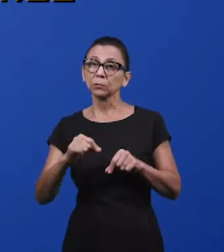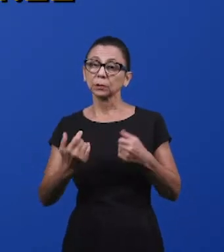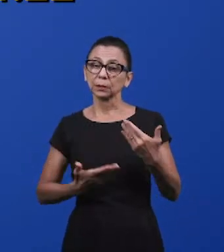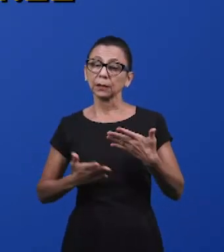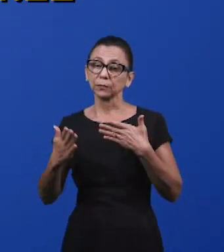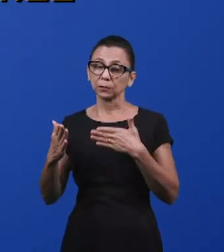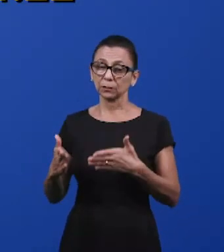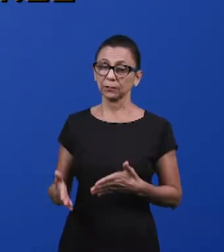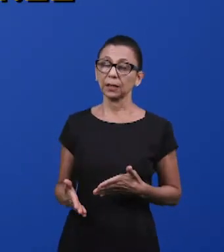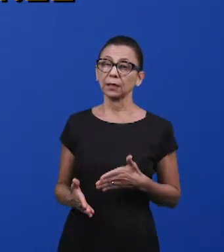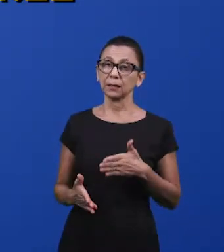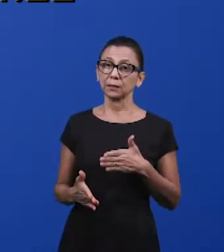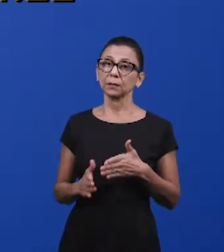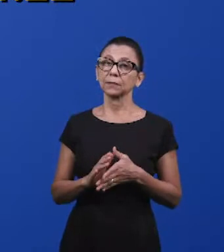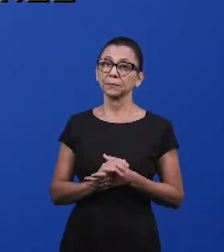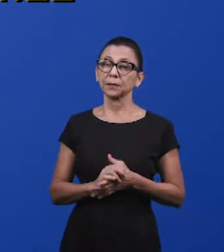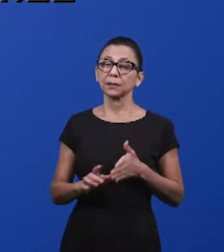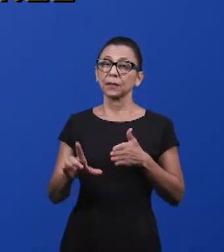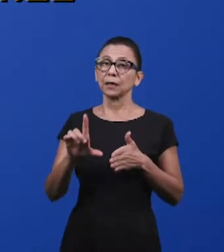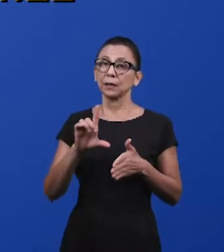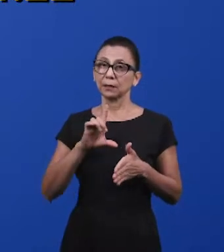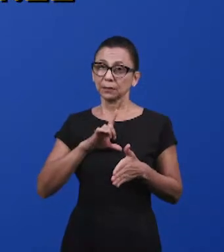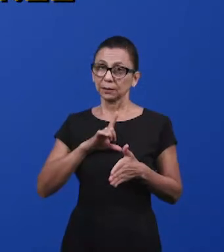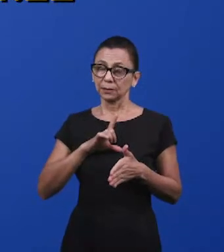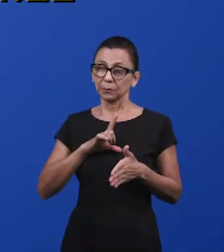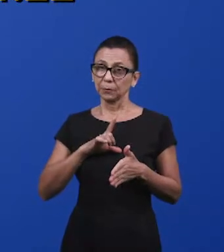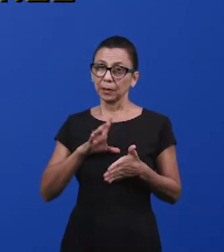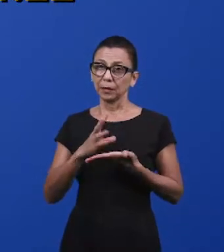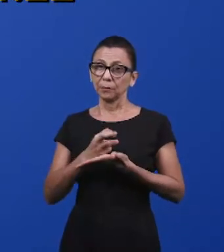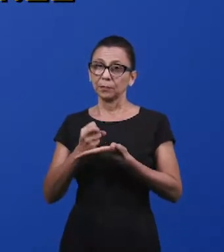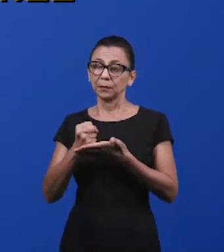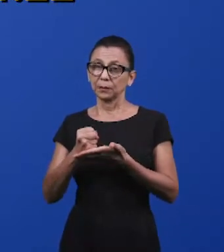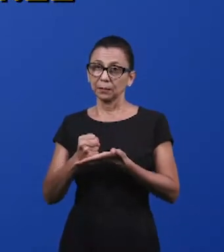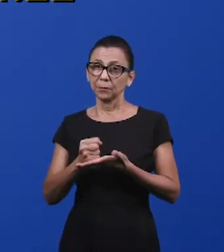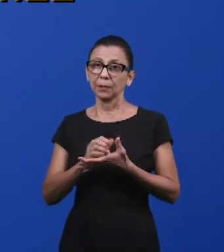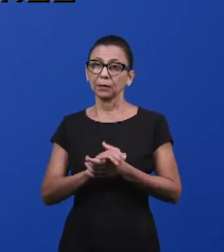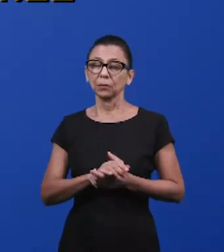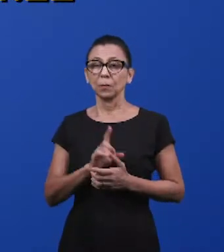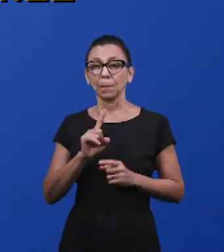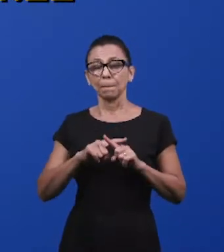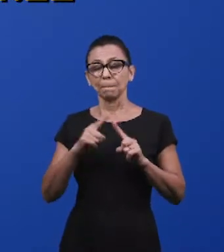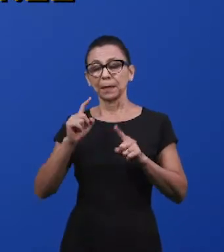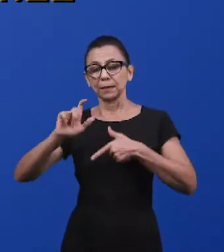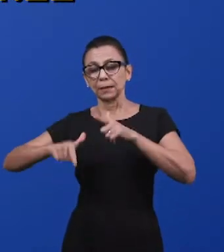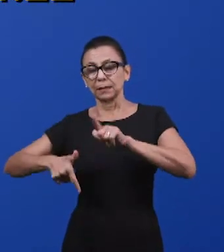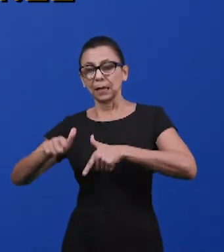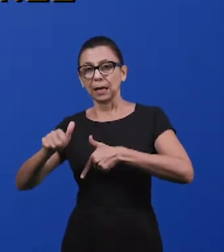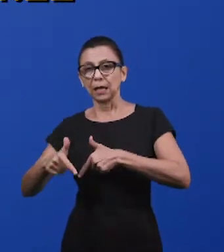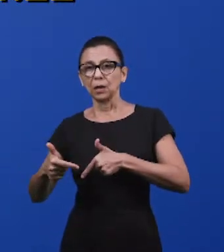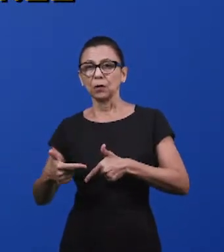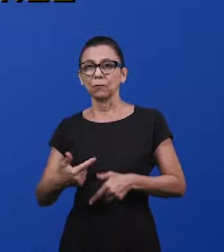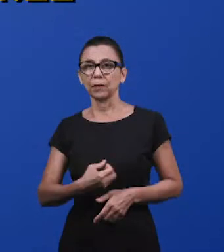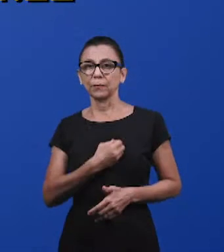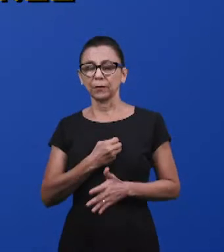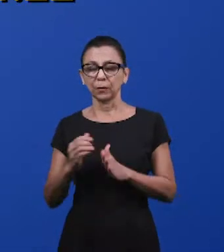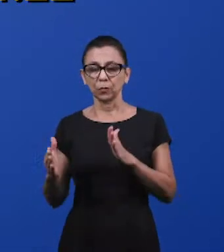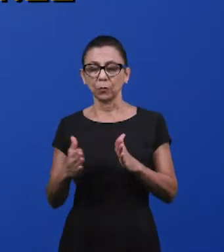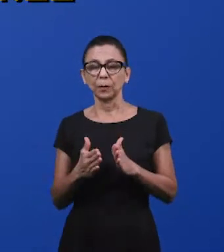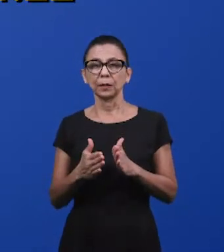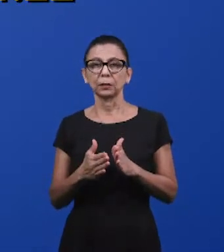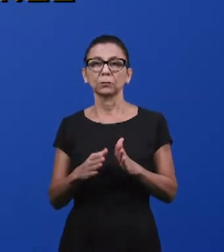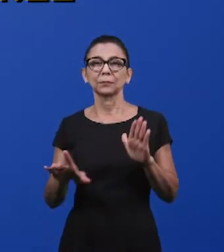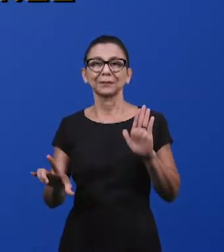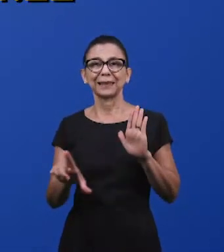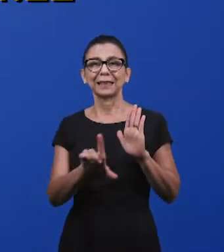no convite feito para Israel, porque vai passar por um período da lei, em que vai ser por força e